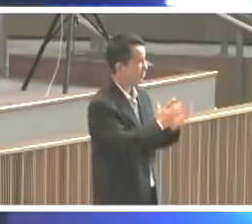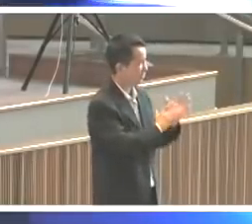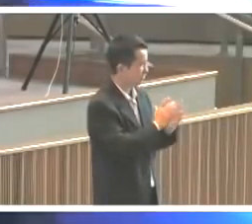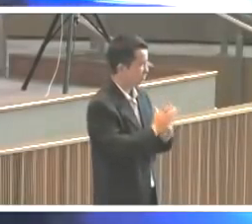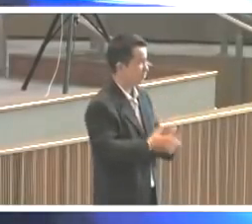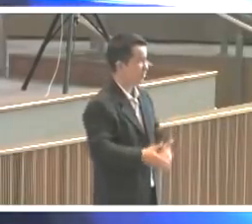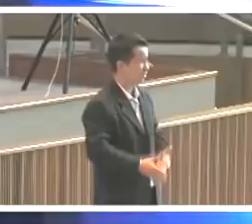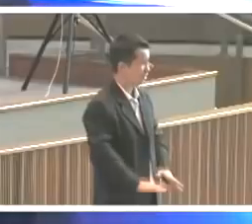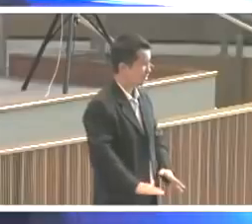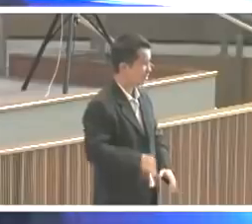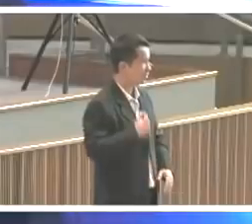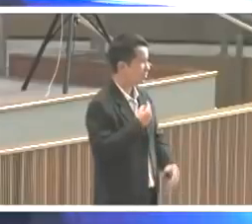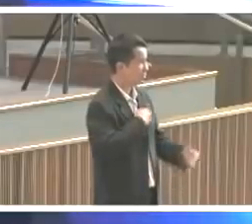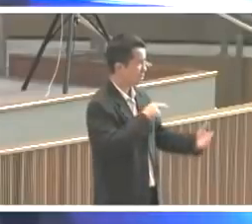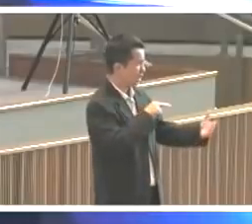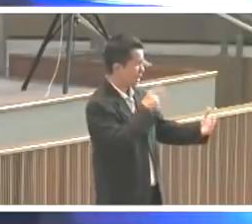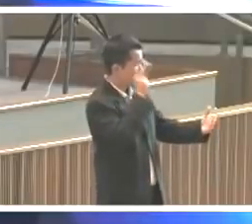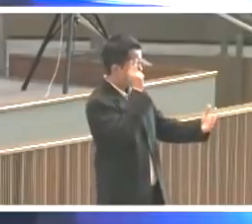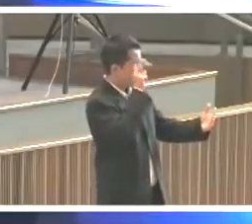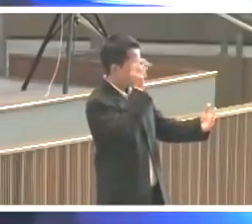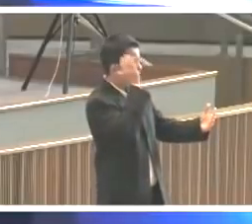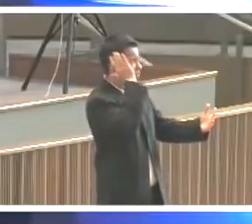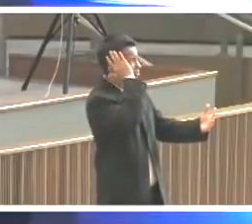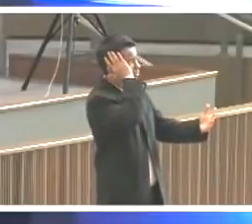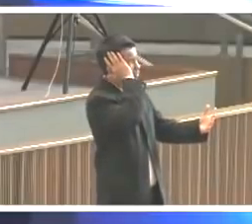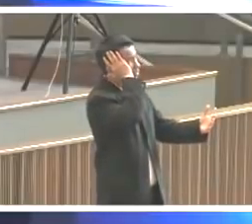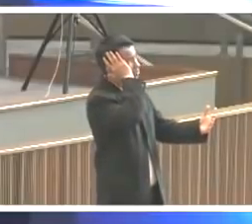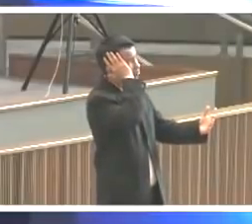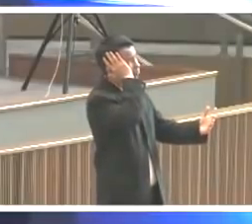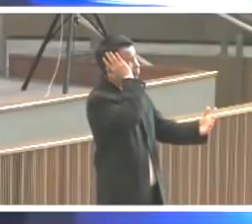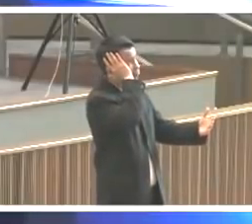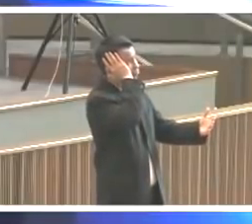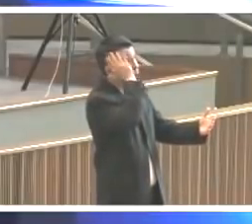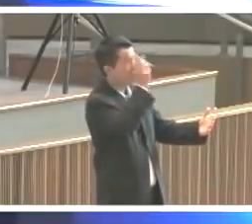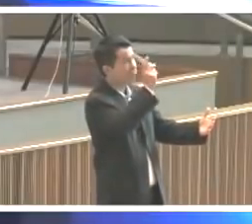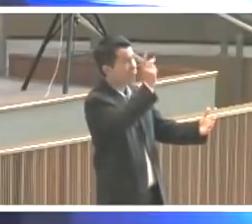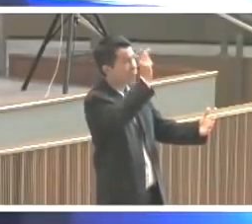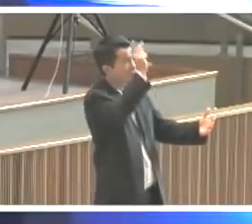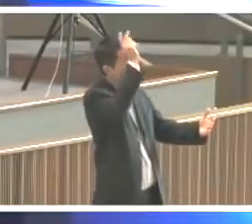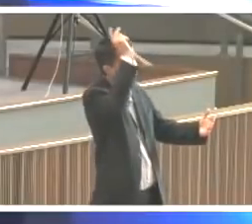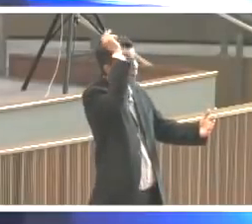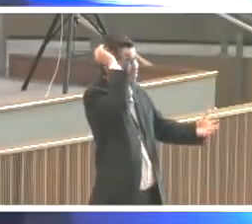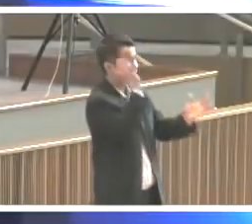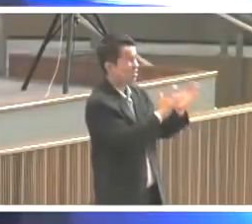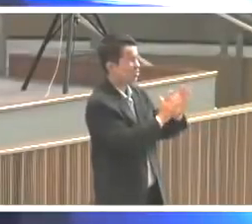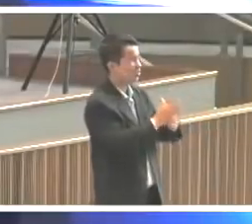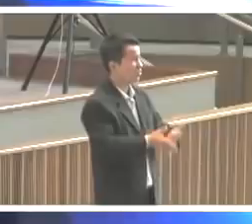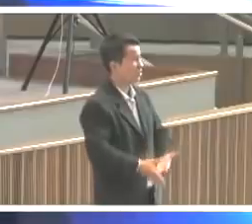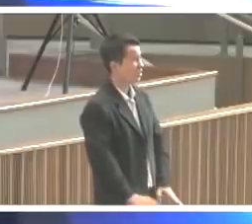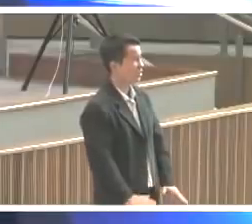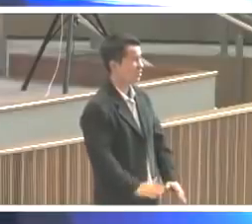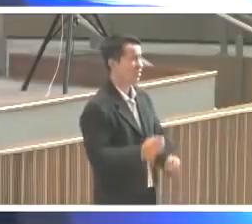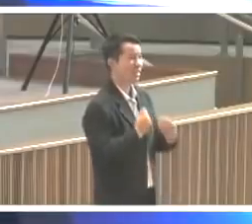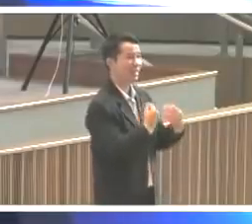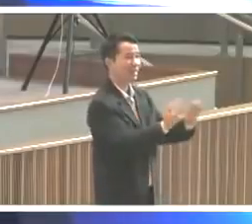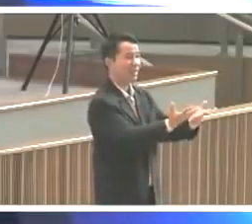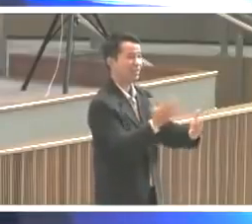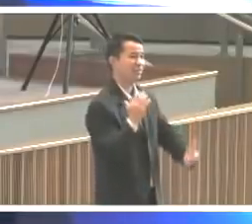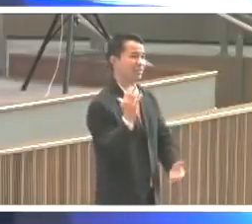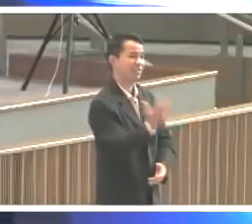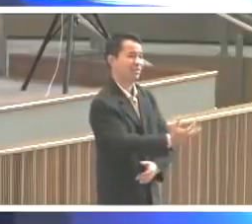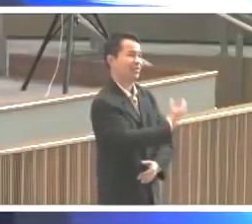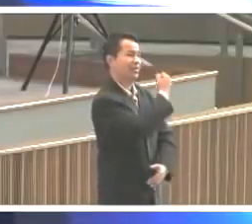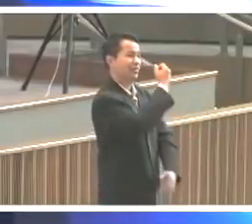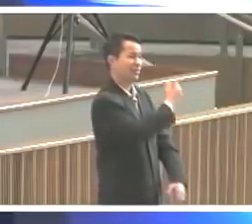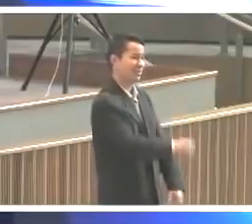Quando Deus, que planejou antes da fundação do mundo um plano para a nossa salvação, disse: